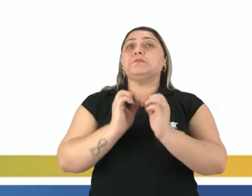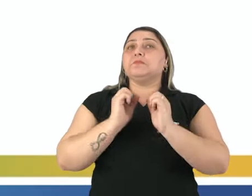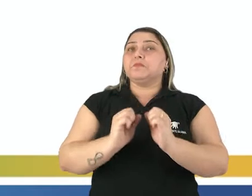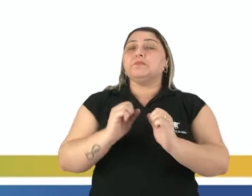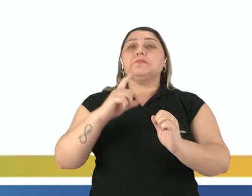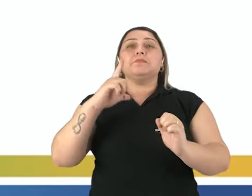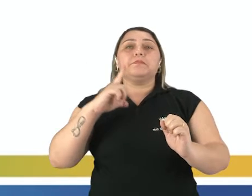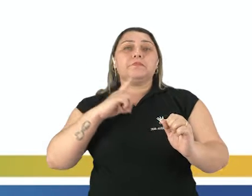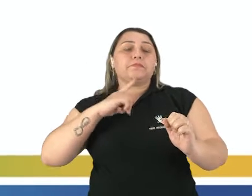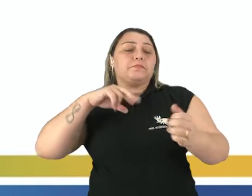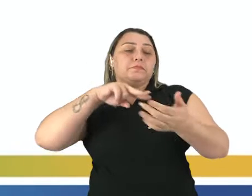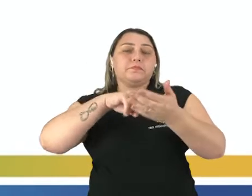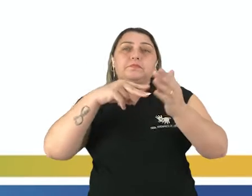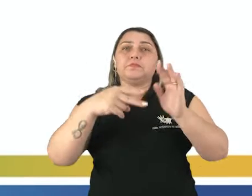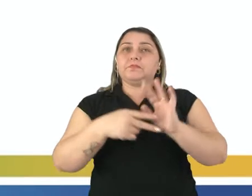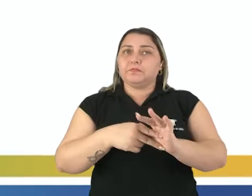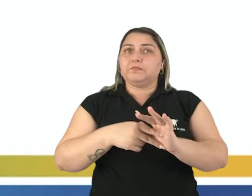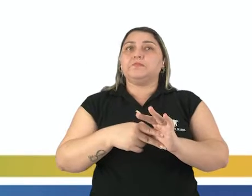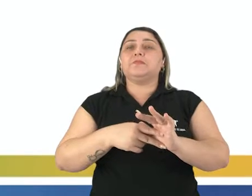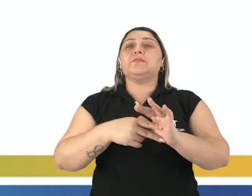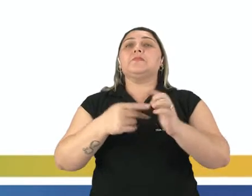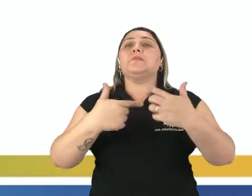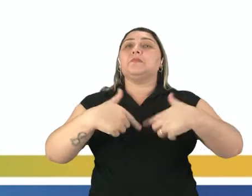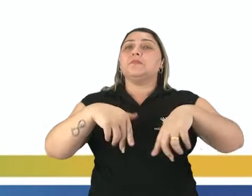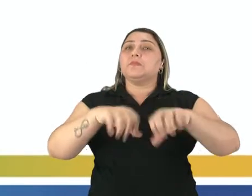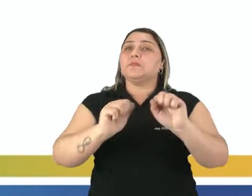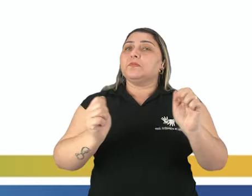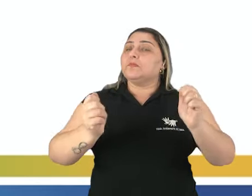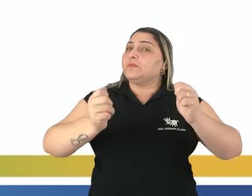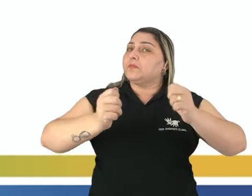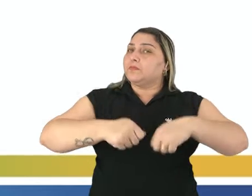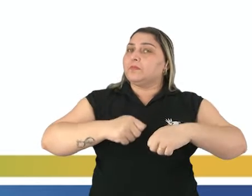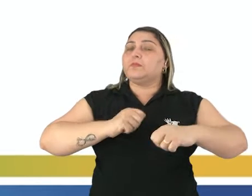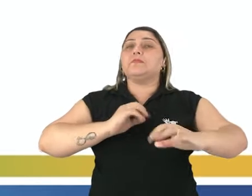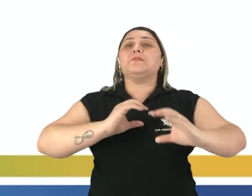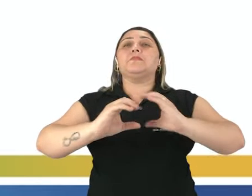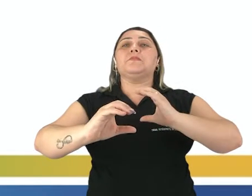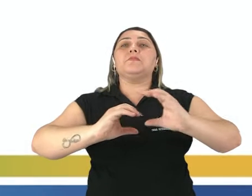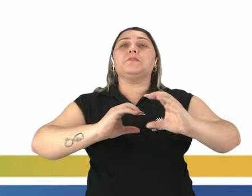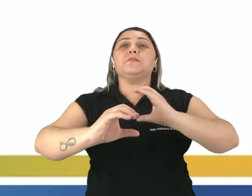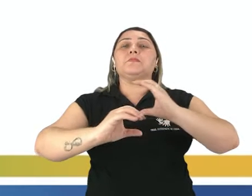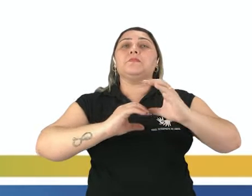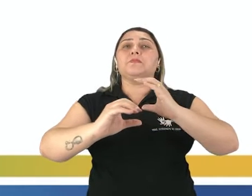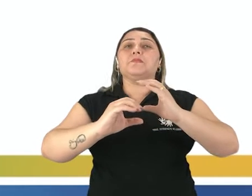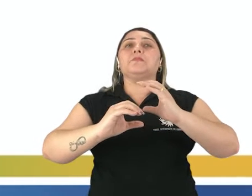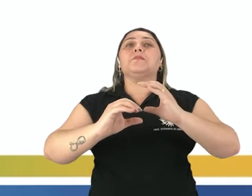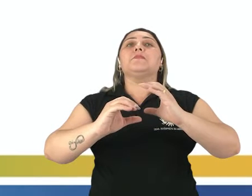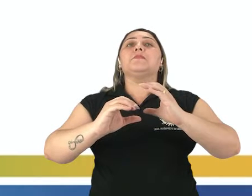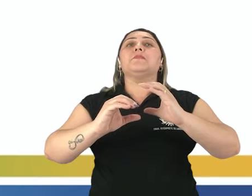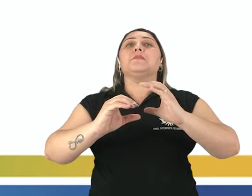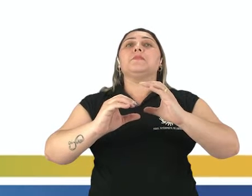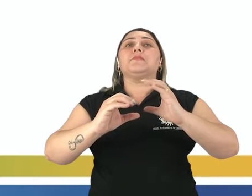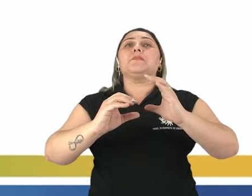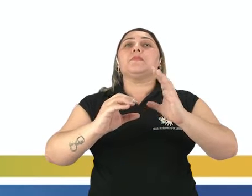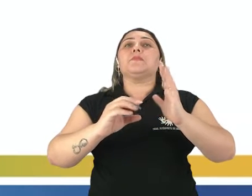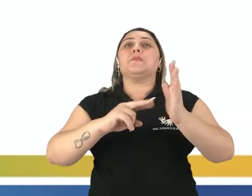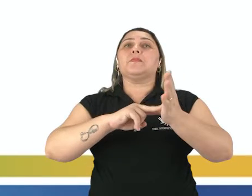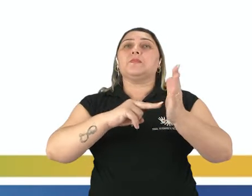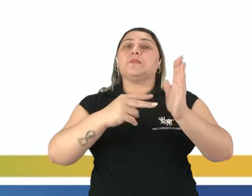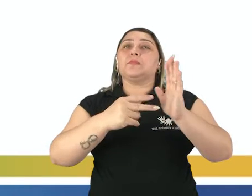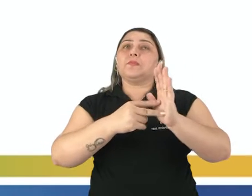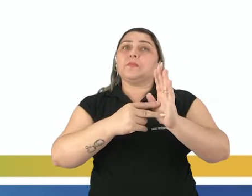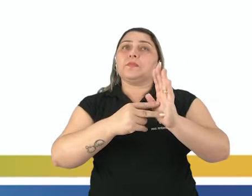dar sentido. São mecanismos linguísticos que permitem uma conexão lógico-semântica entre as partes de um texto,